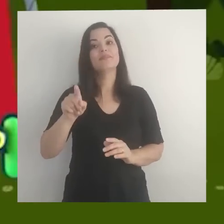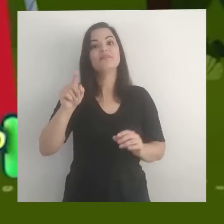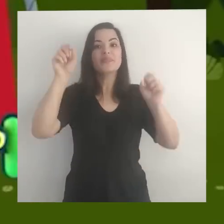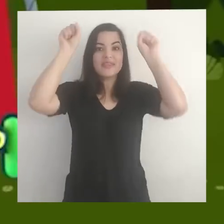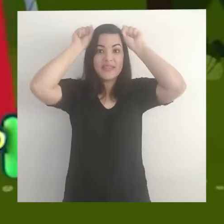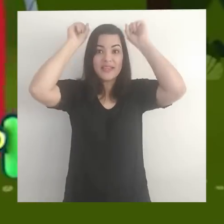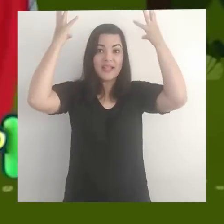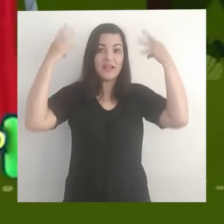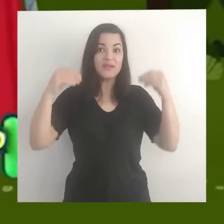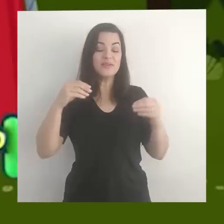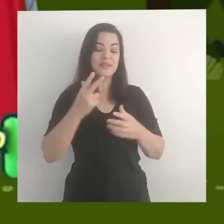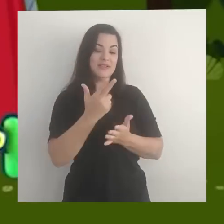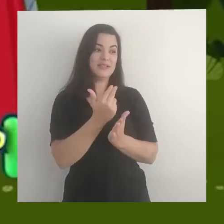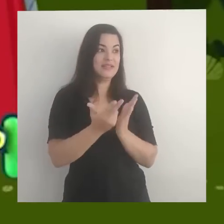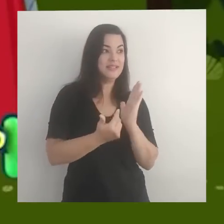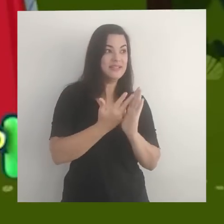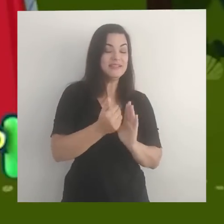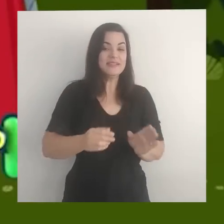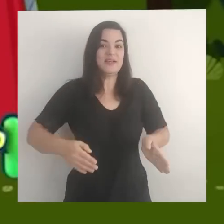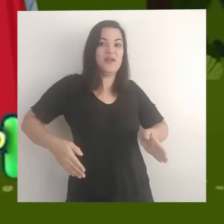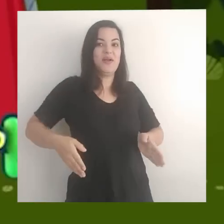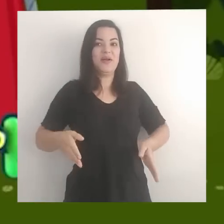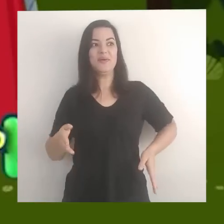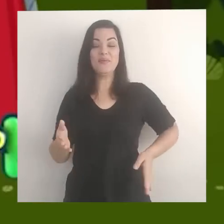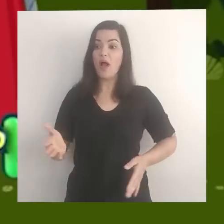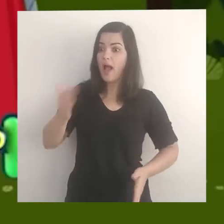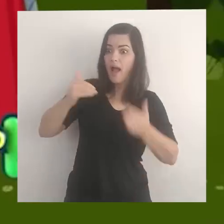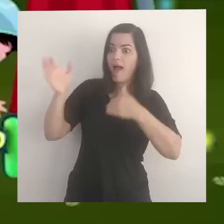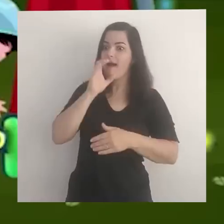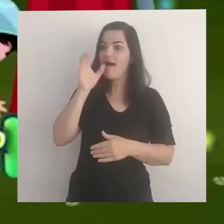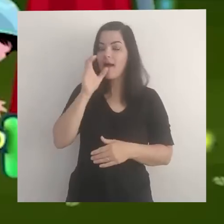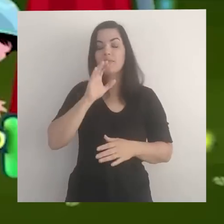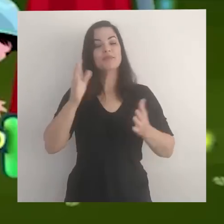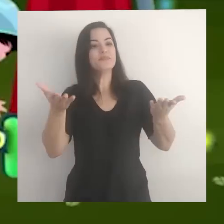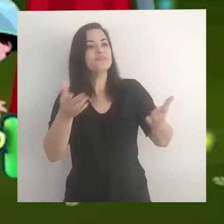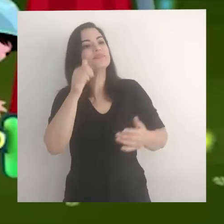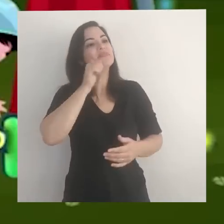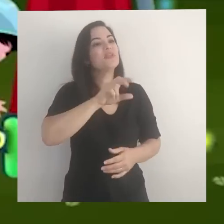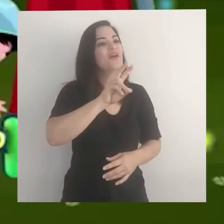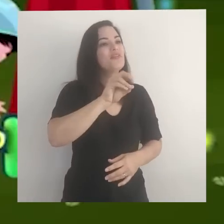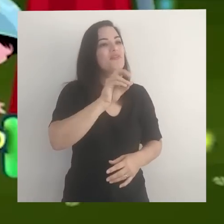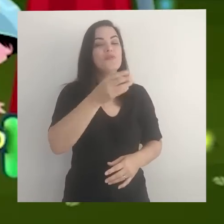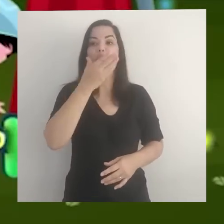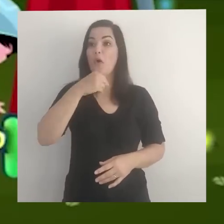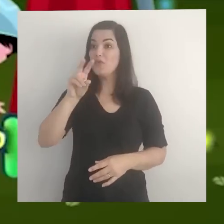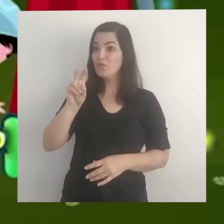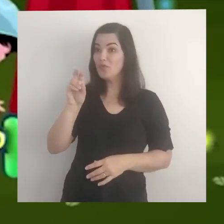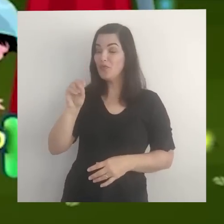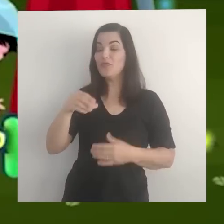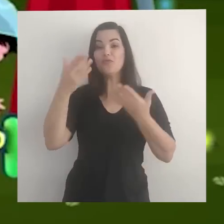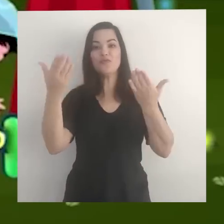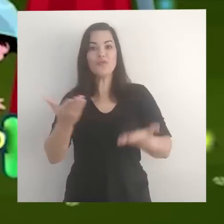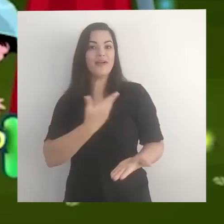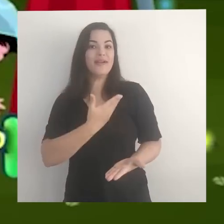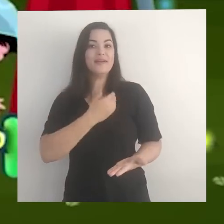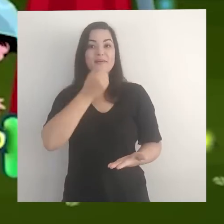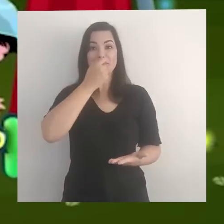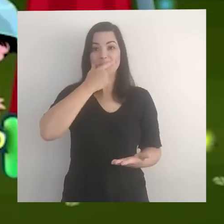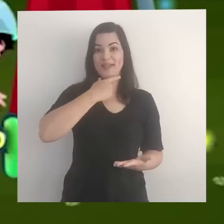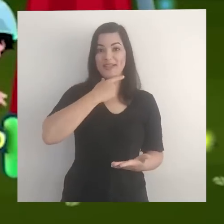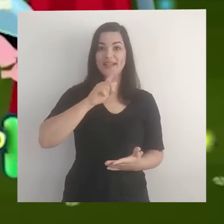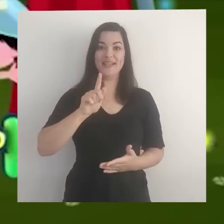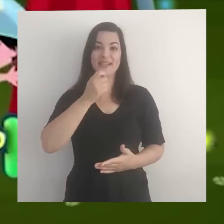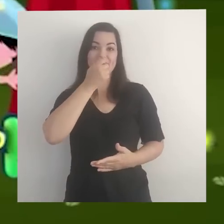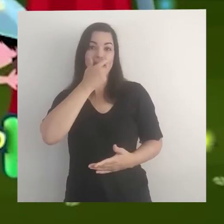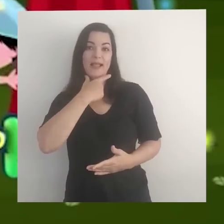logo, Júpiter. Vovô, vovó, Galileu, capitão, eu sou a robô Luna. E